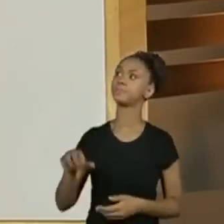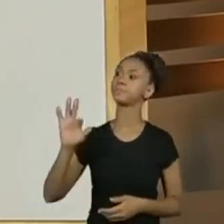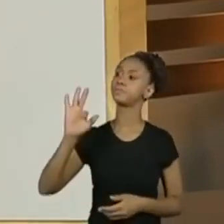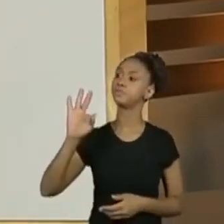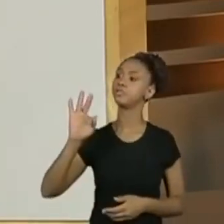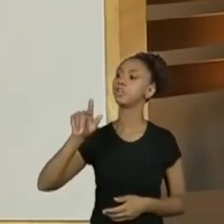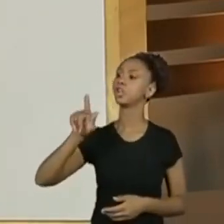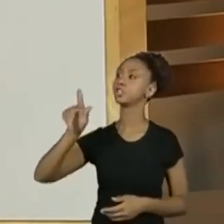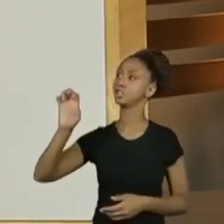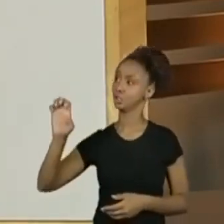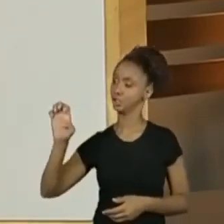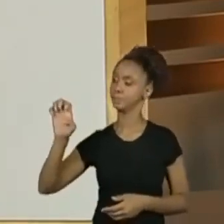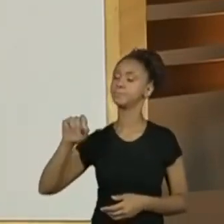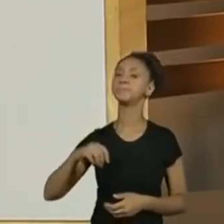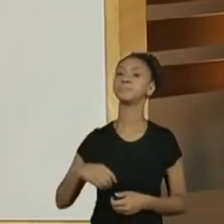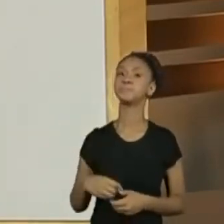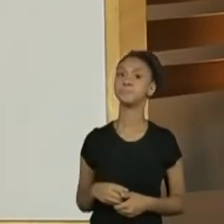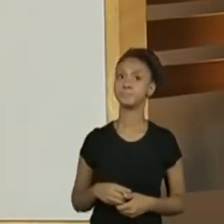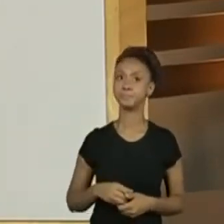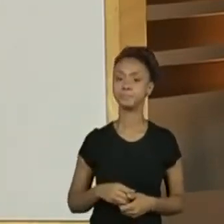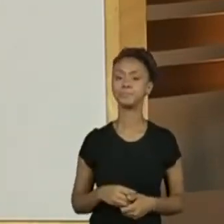Foge.